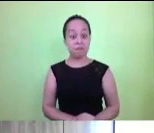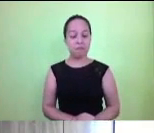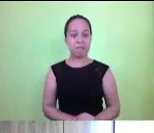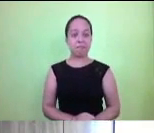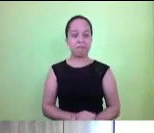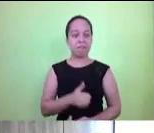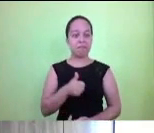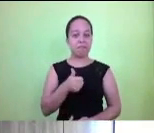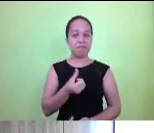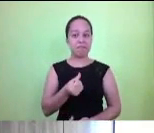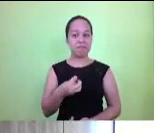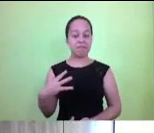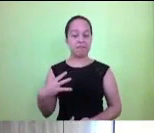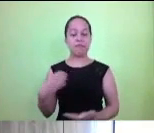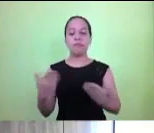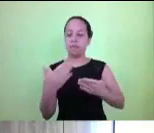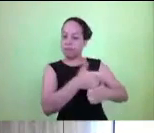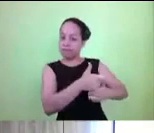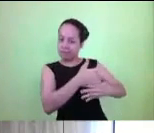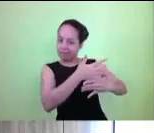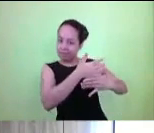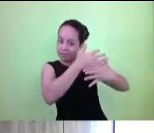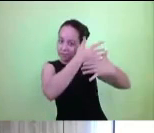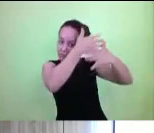Vamos gerar a lista.